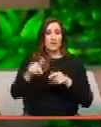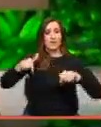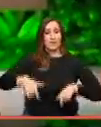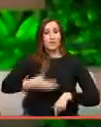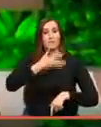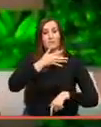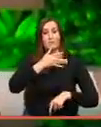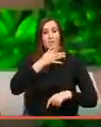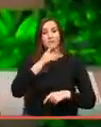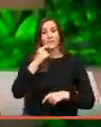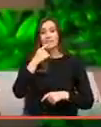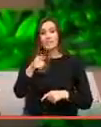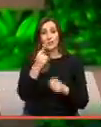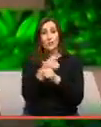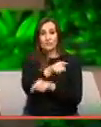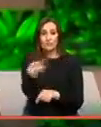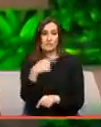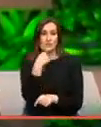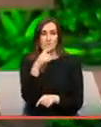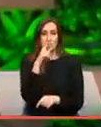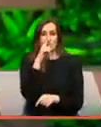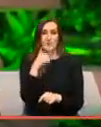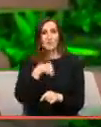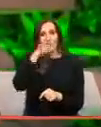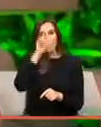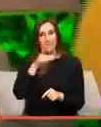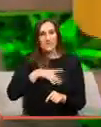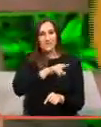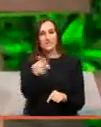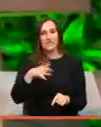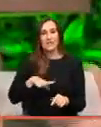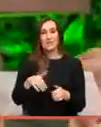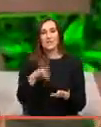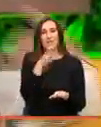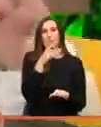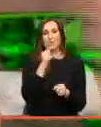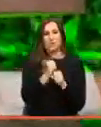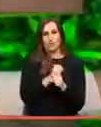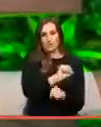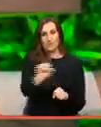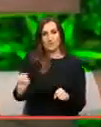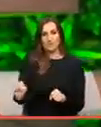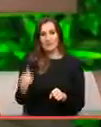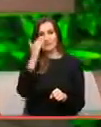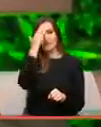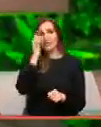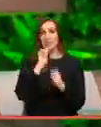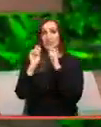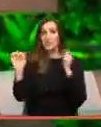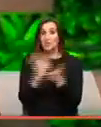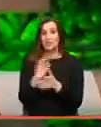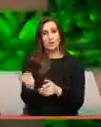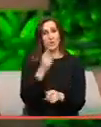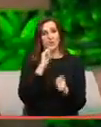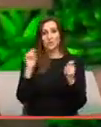províncias mentira porque eu sempre feito em mente o que querem com isso mas é nojento voz trabalho não se ache jornalistas porque